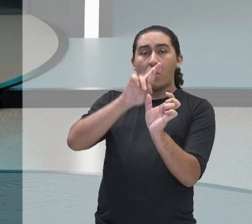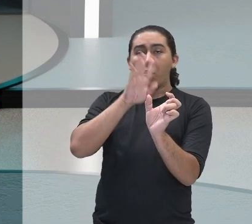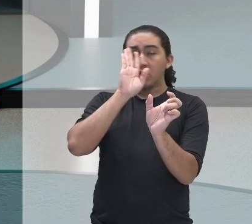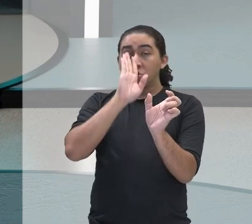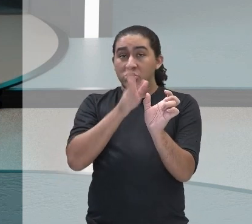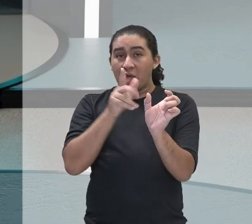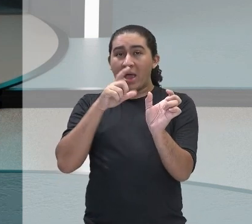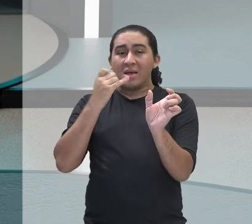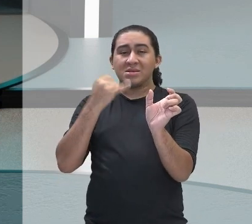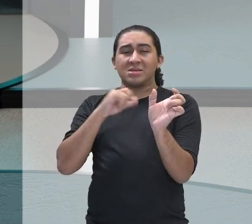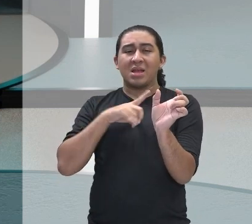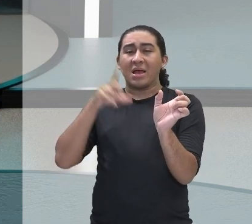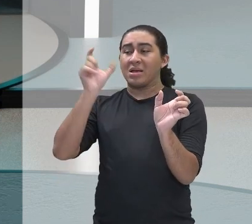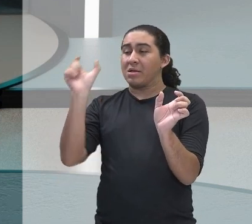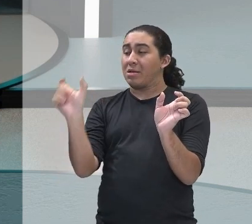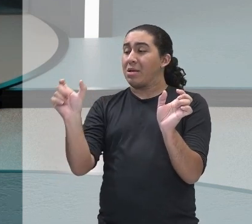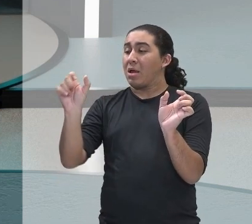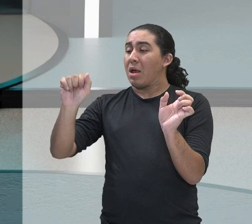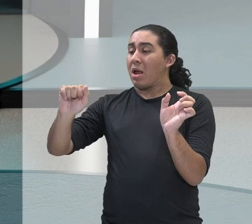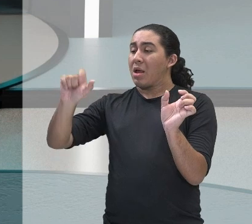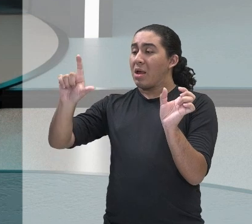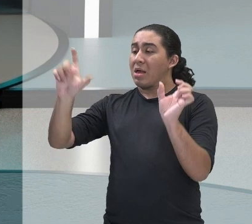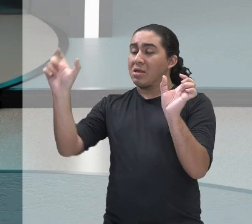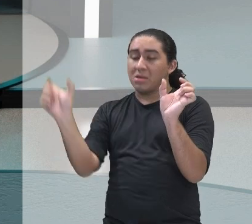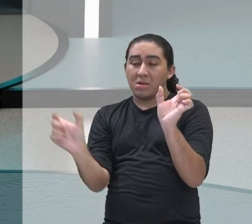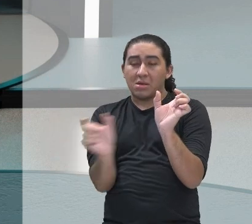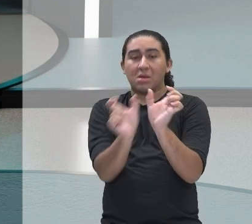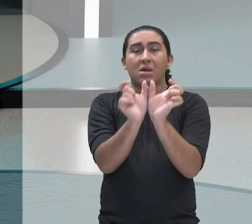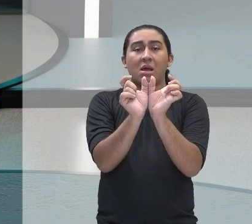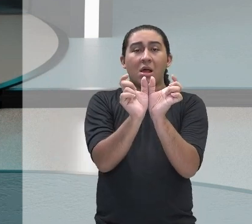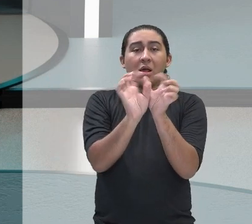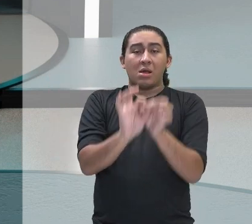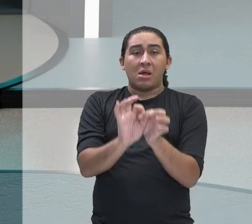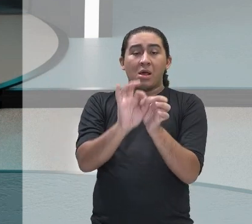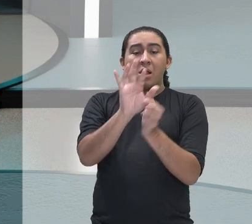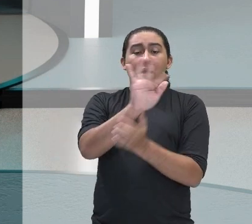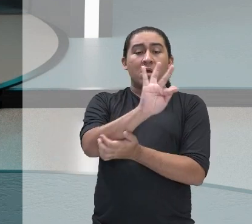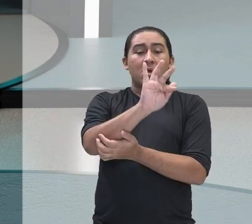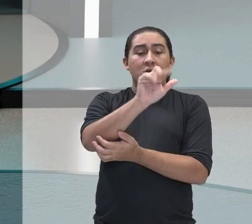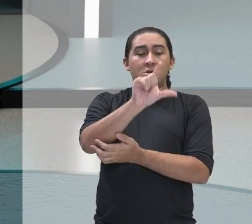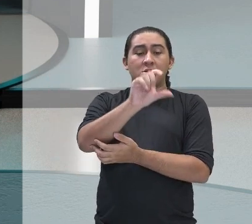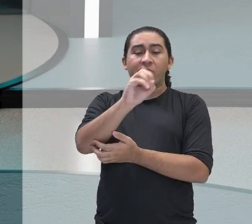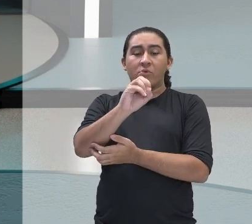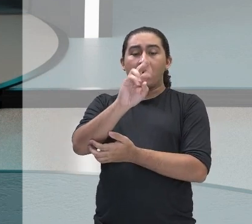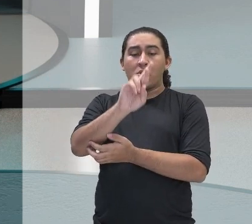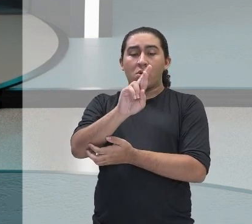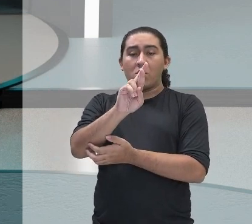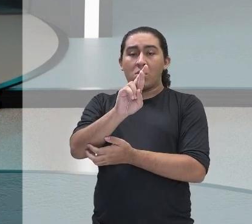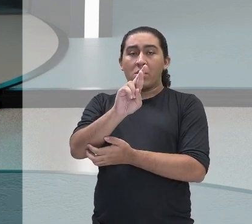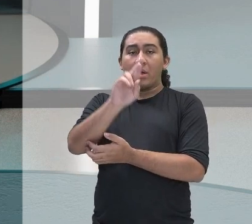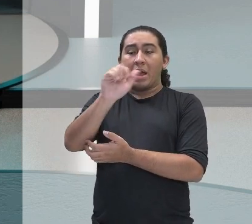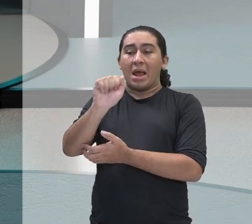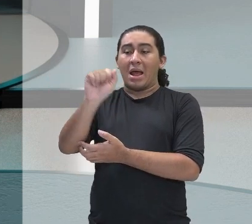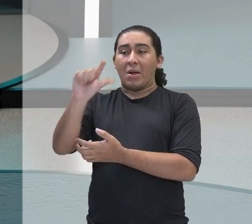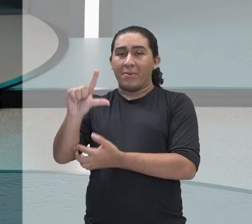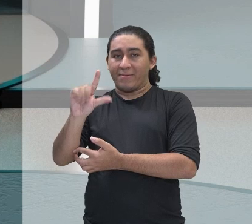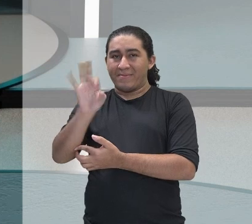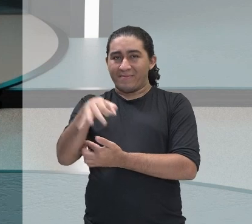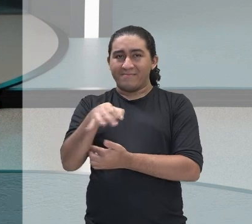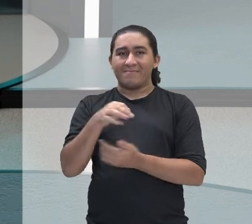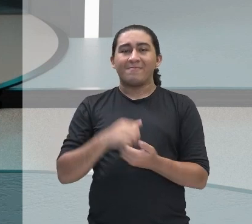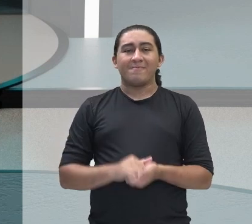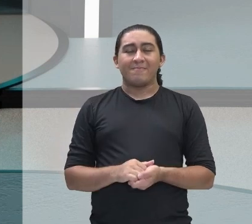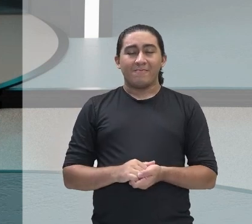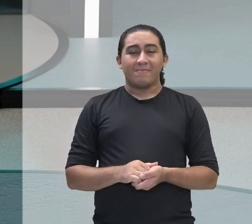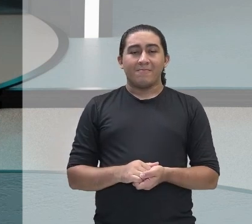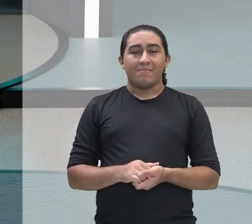ao acrescentar um afixo aí, junto com esse radical, vai formar outras palavras.